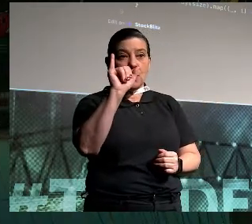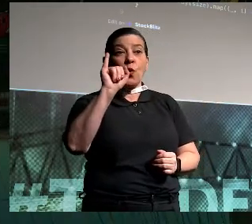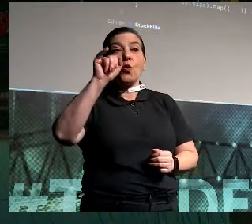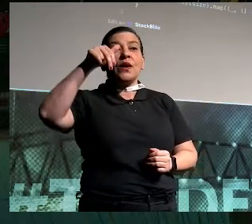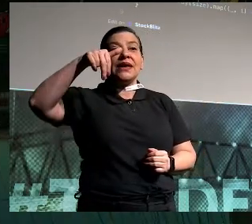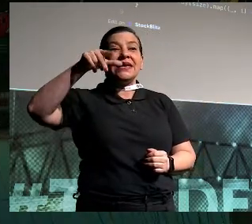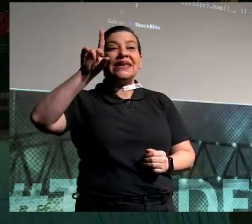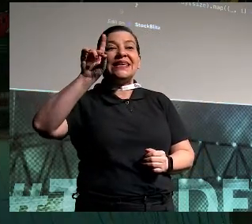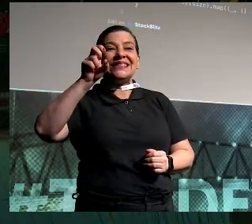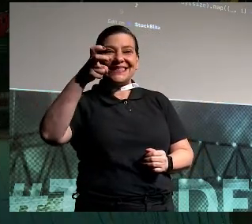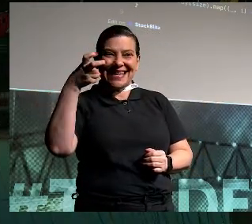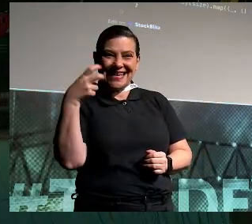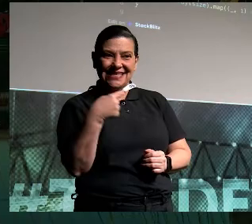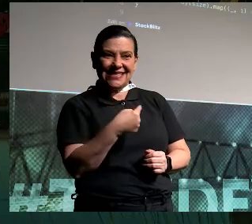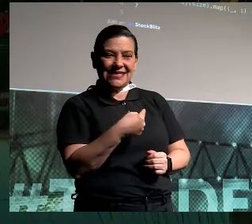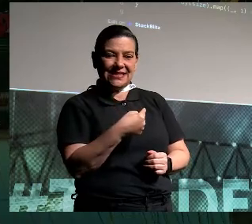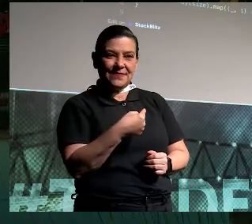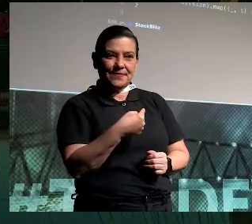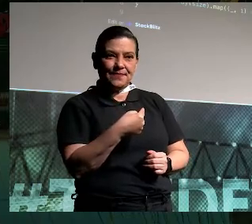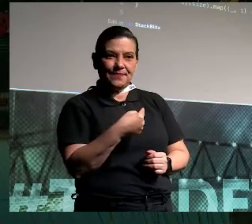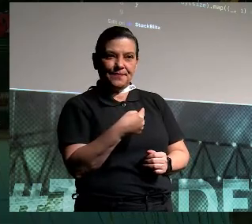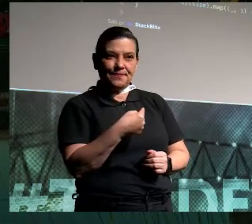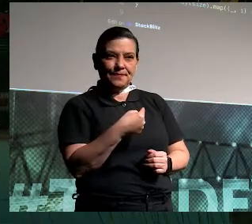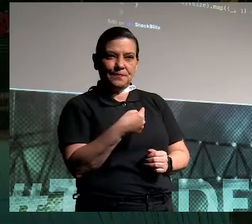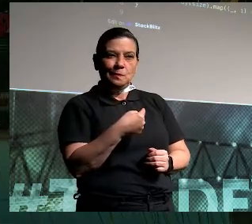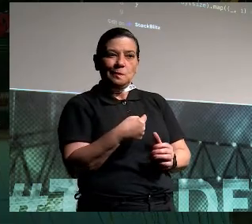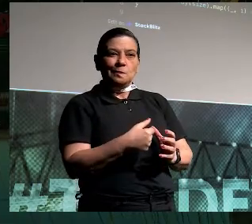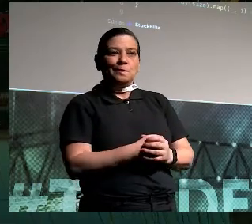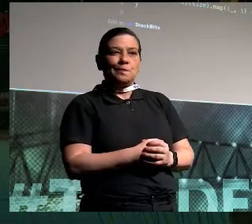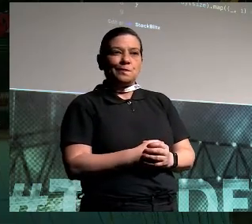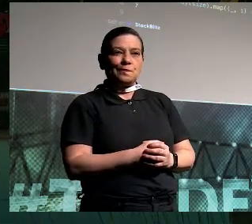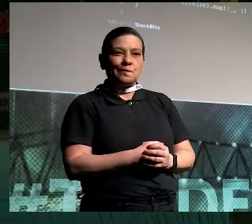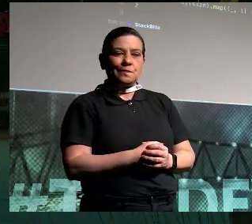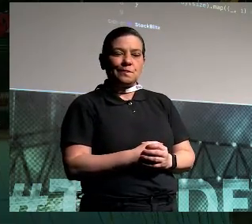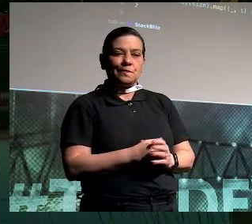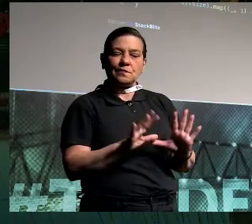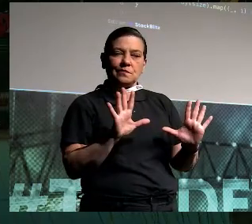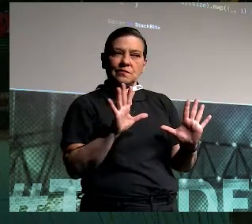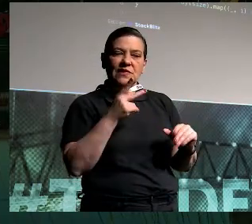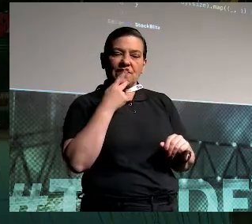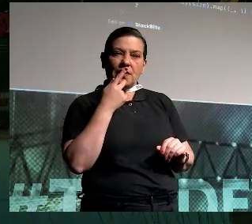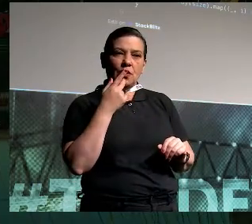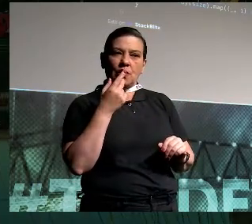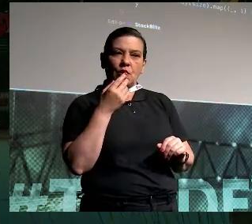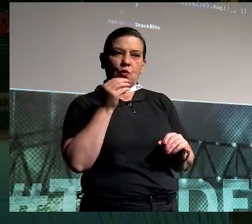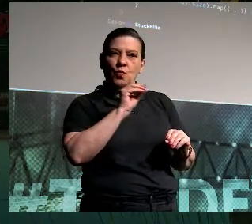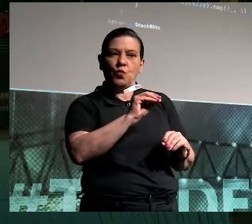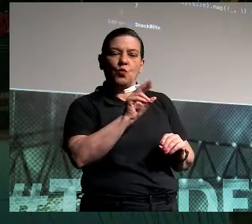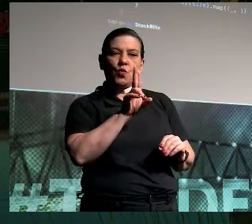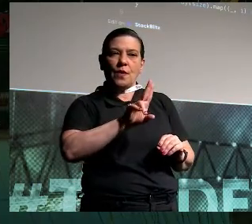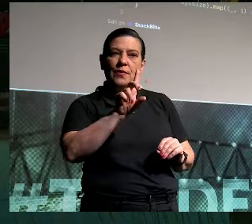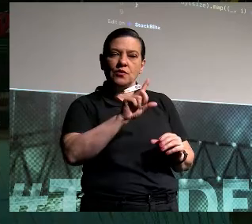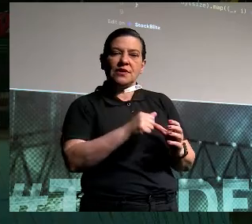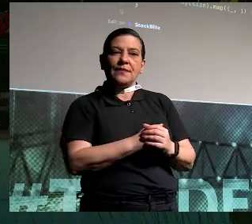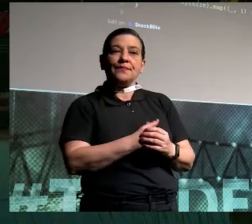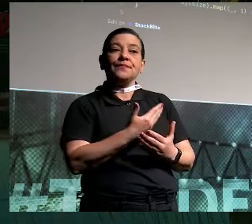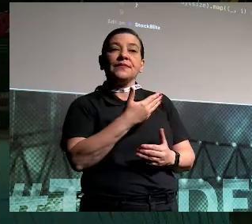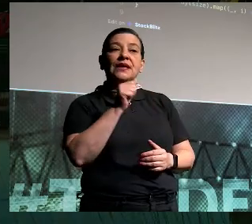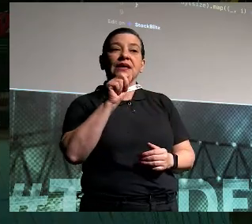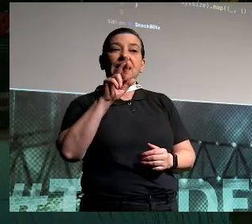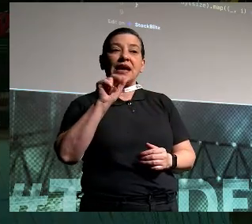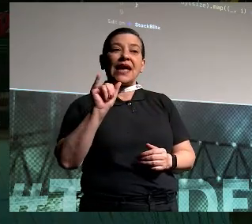daí você tem esse cara aqui, ó, ele está falando que não é usado, tudo bem. Então, eu tenho aqui esse cara que é um array de